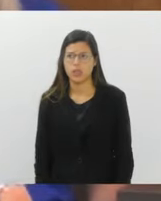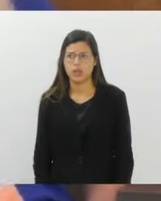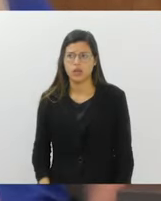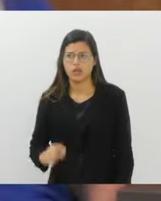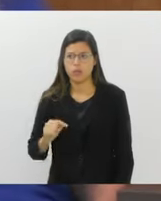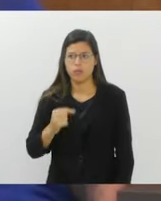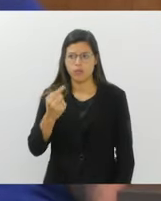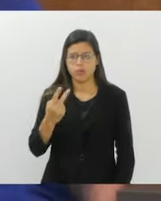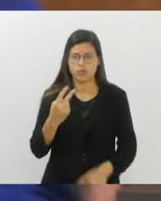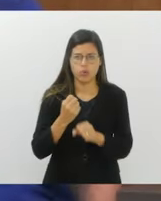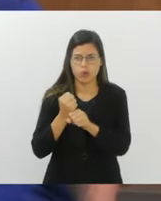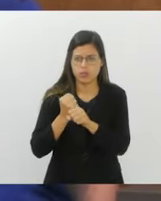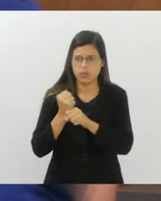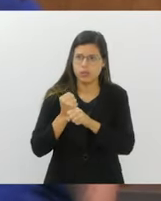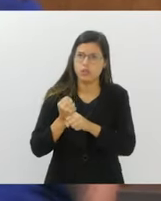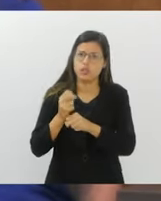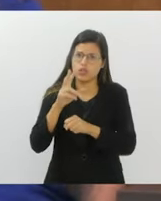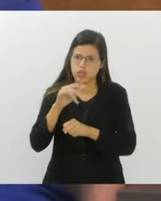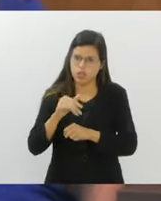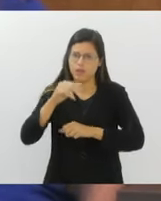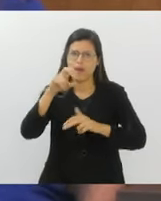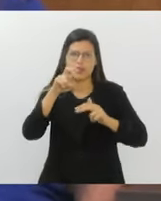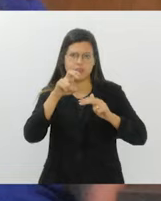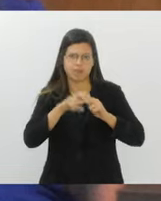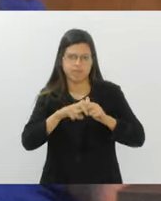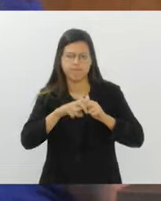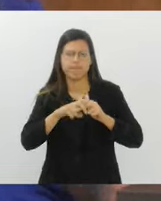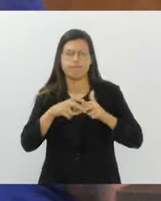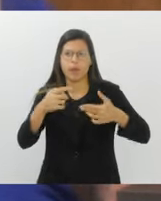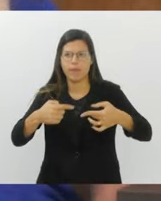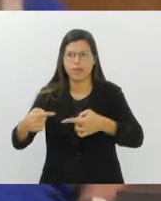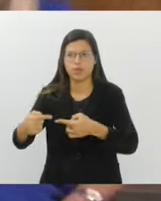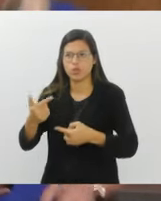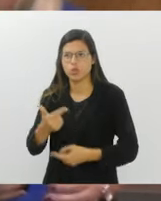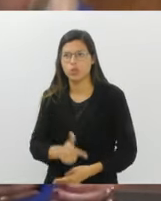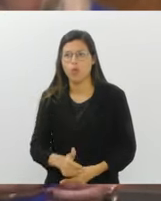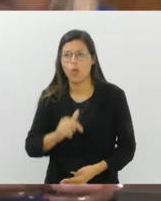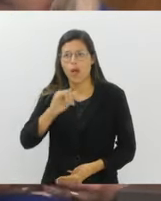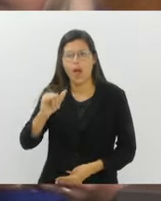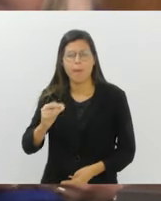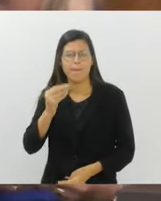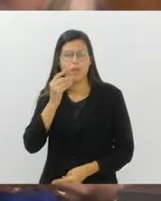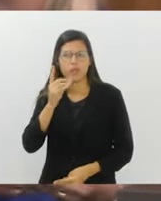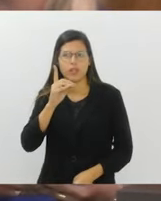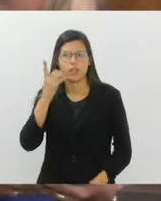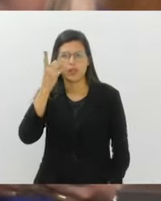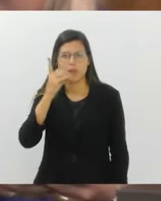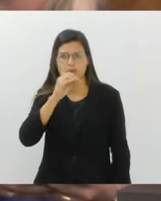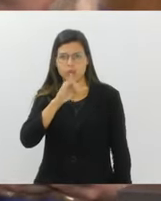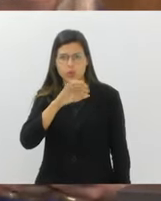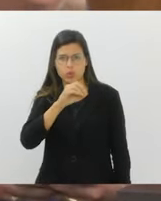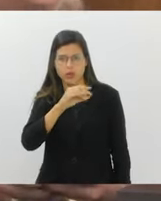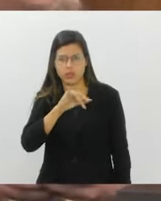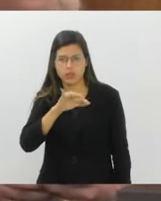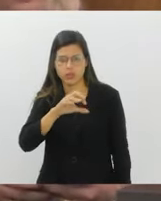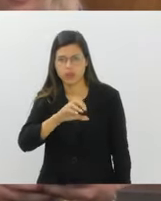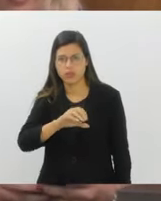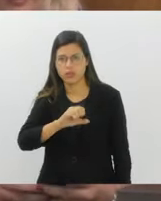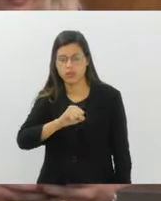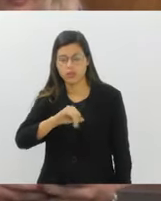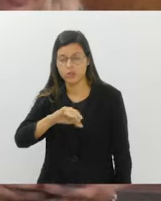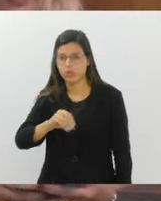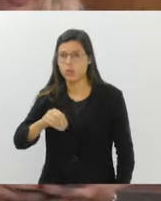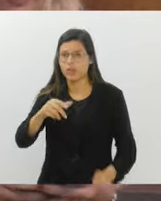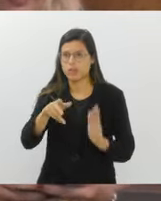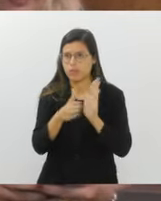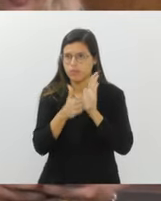gente vai estar sentando de novo. Aproveita, Dionísio, essa proposta que você fez. Vamos botar em prática. Nós do movimento,